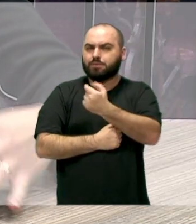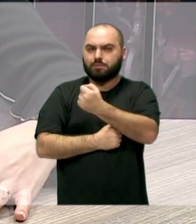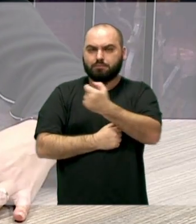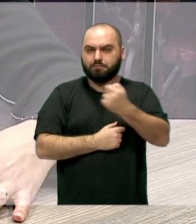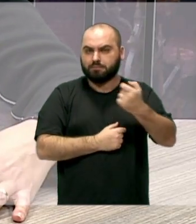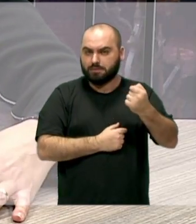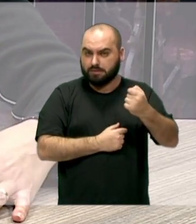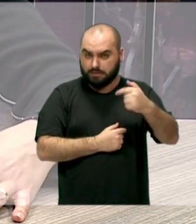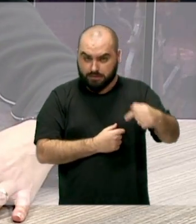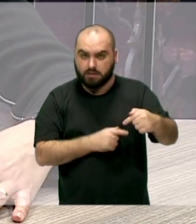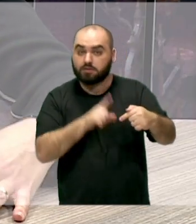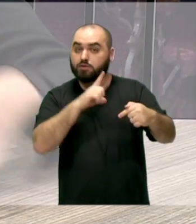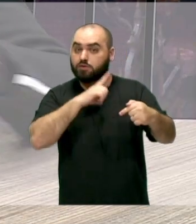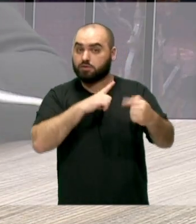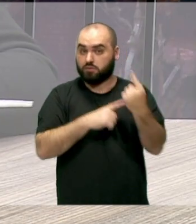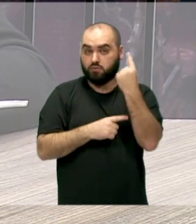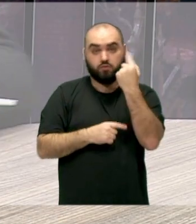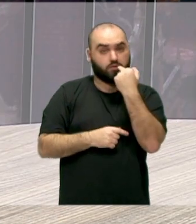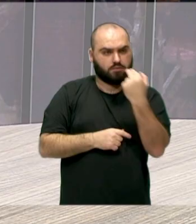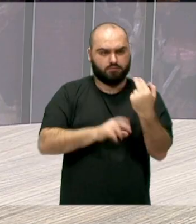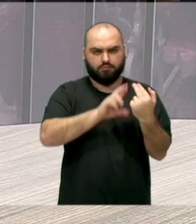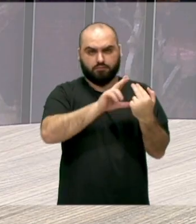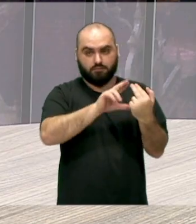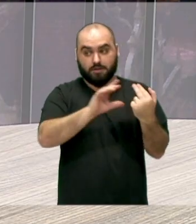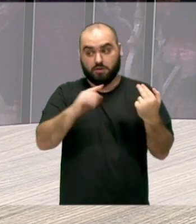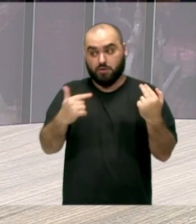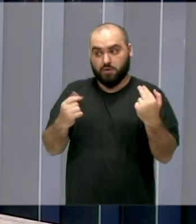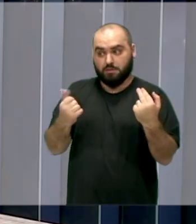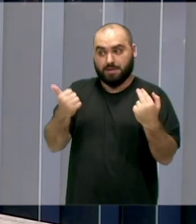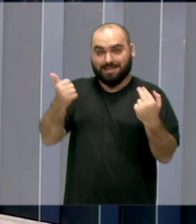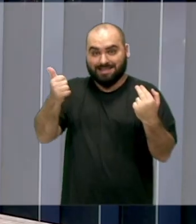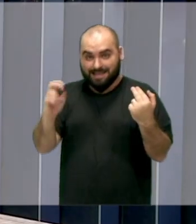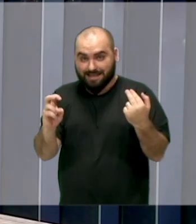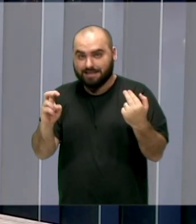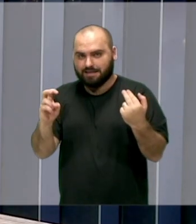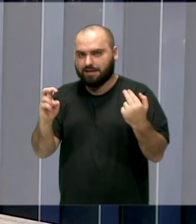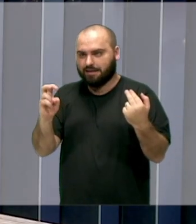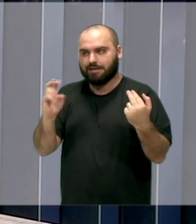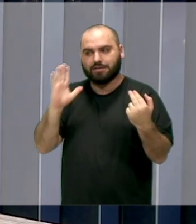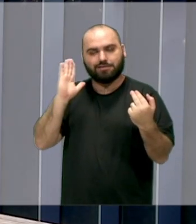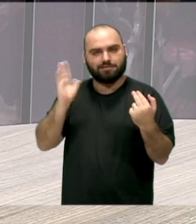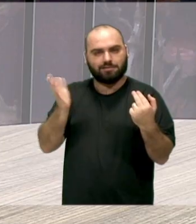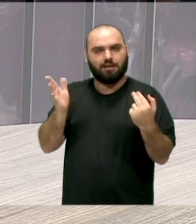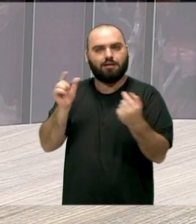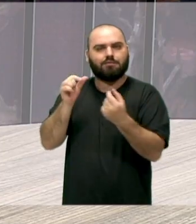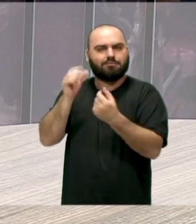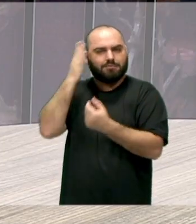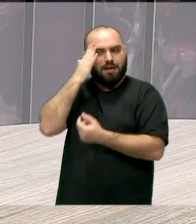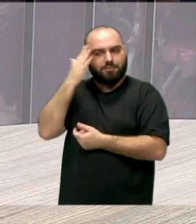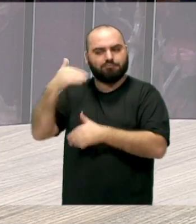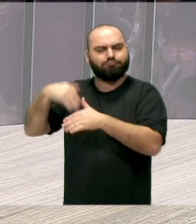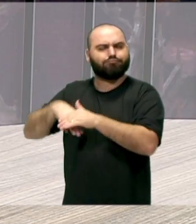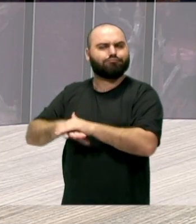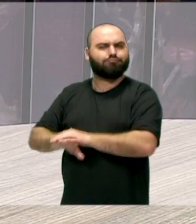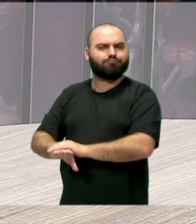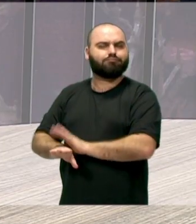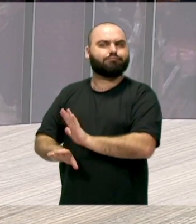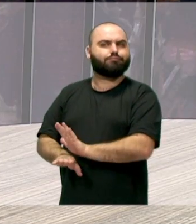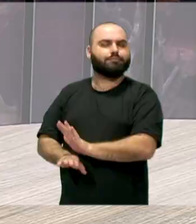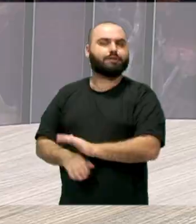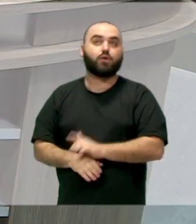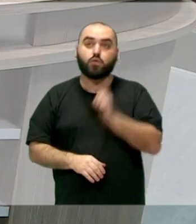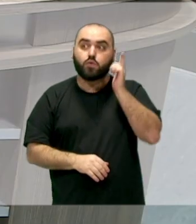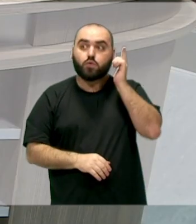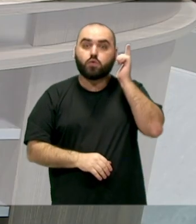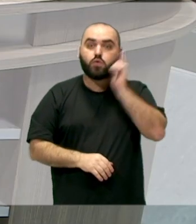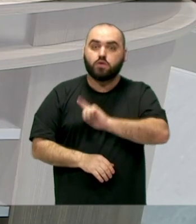uma estrutura, e quando eu lancei em 2015, eu falava antes para ti que ele ficou um tempinho guardado na gaveta até ter